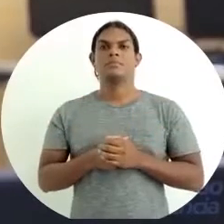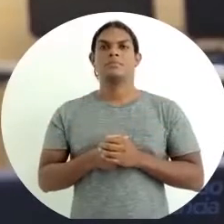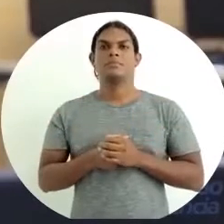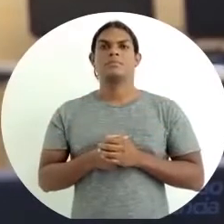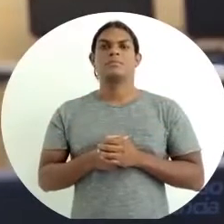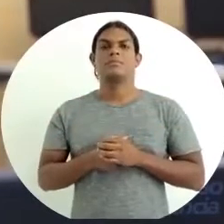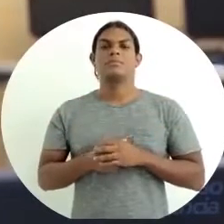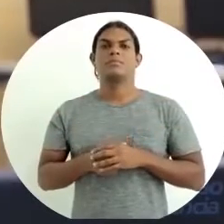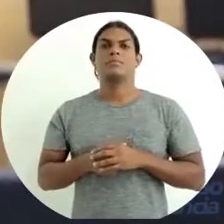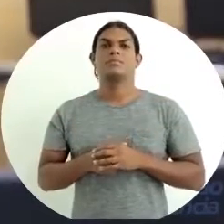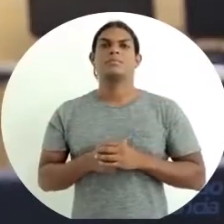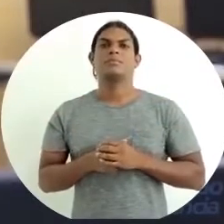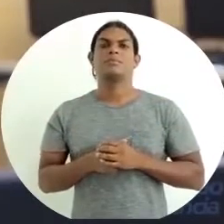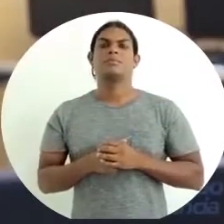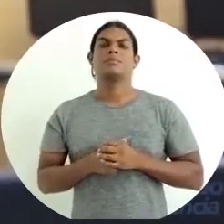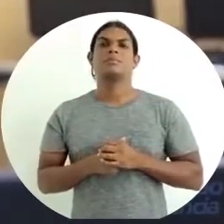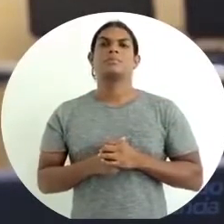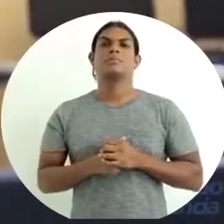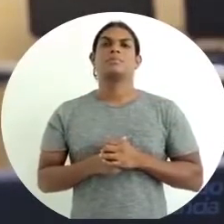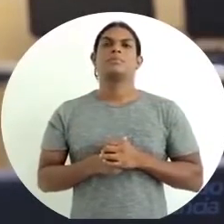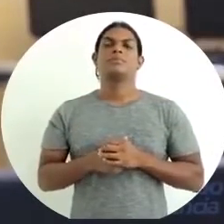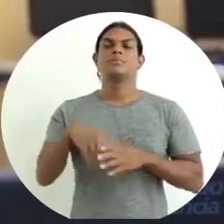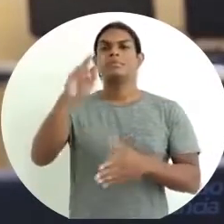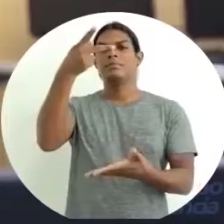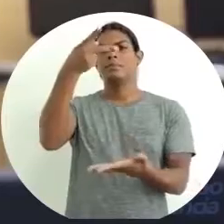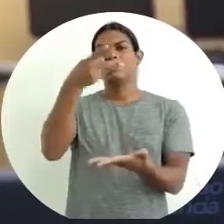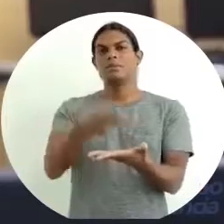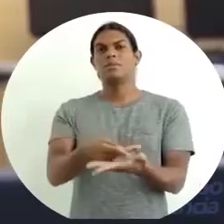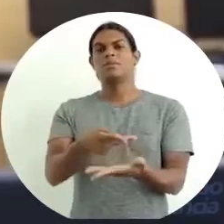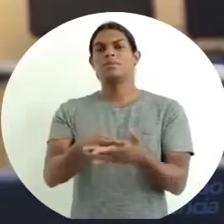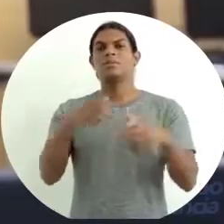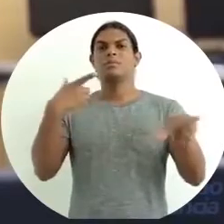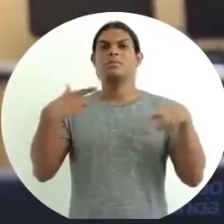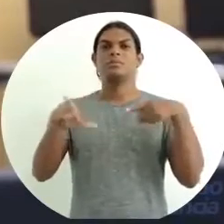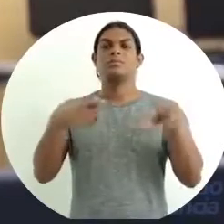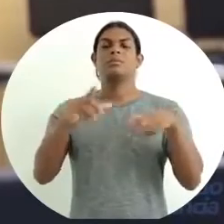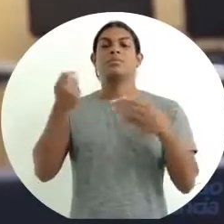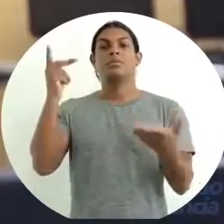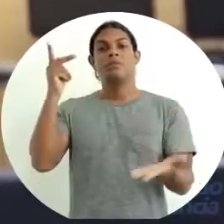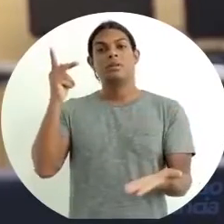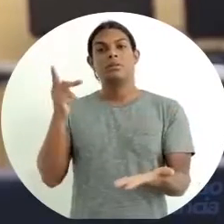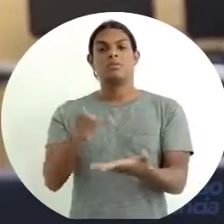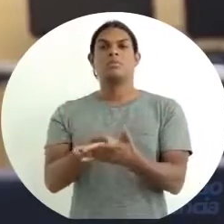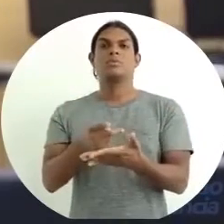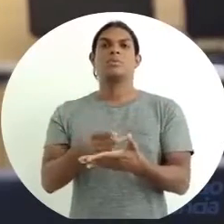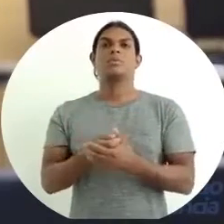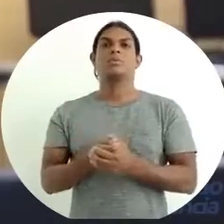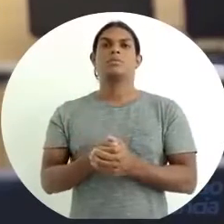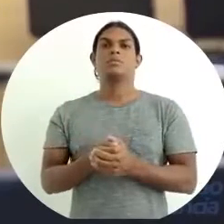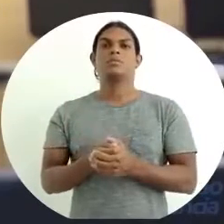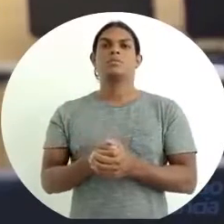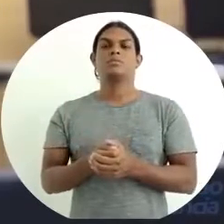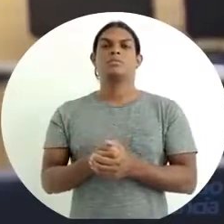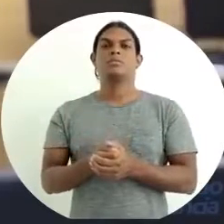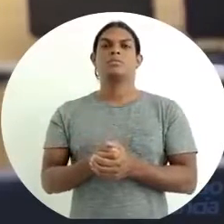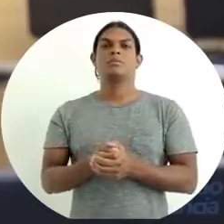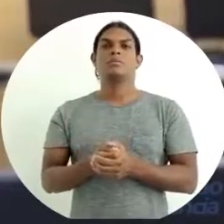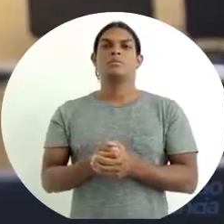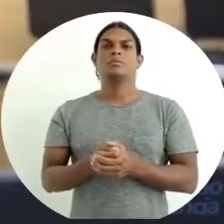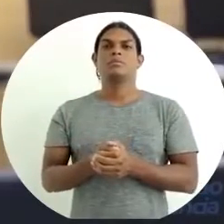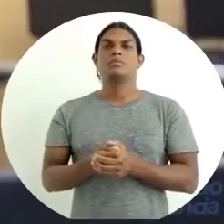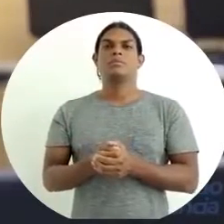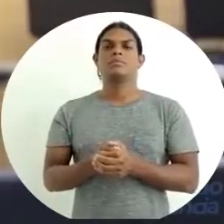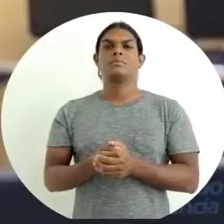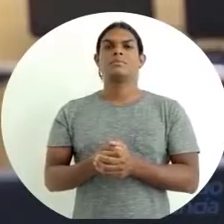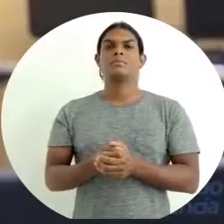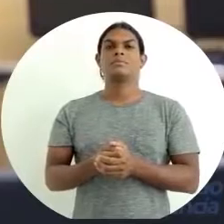trabalho. E esse acidente do trabalho, quando em decorrência do exercício do trabalho, ou em exercício do trabalho